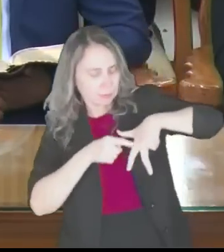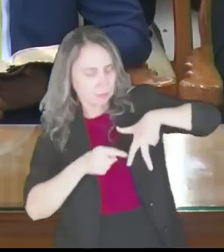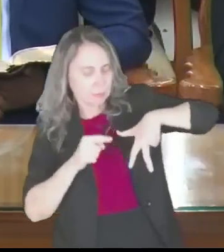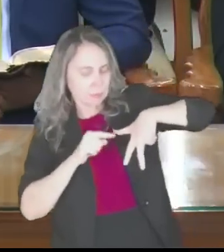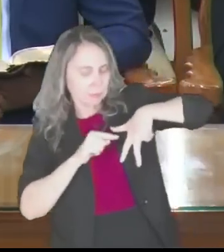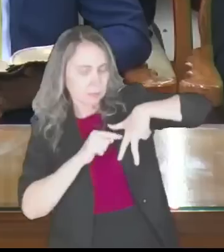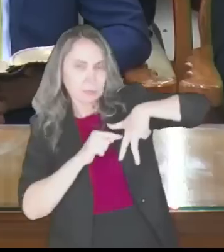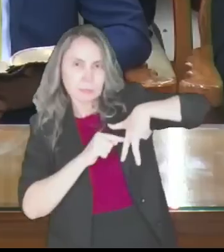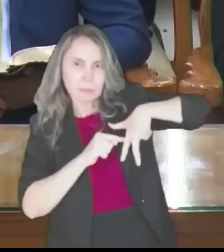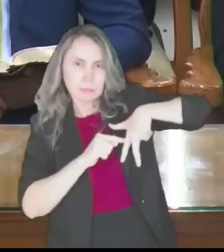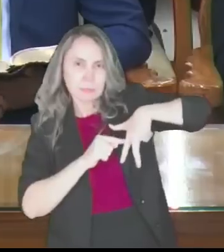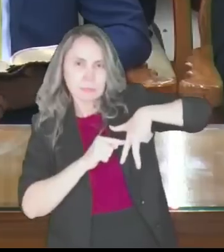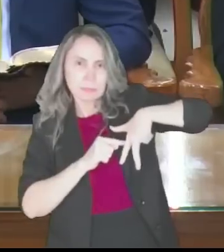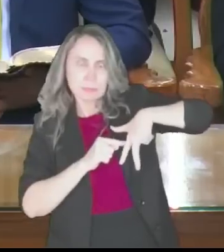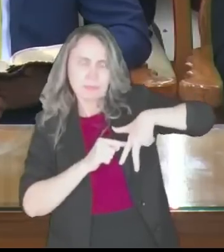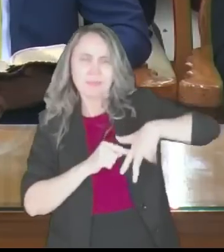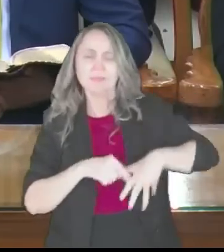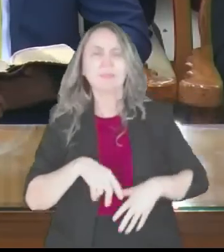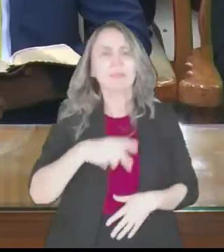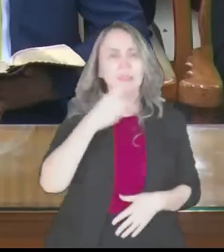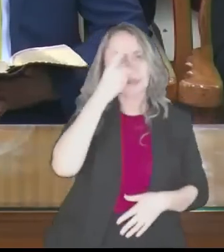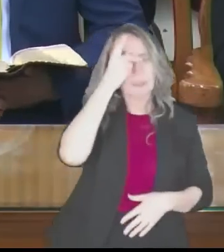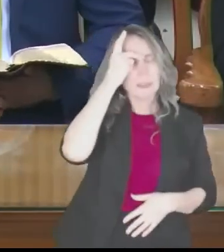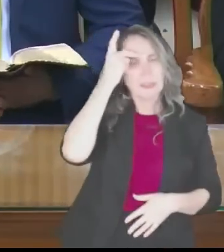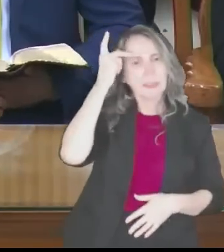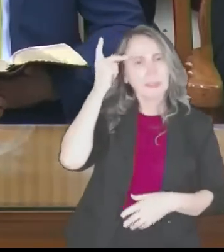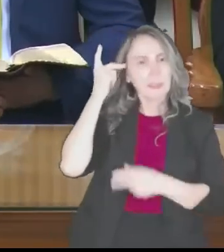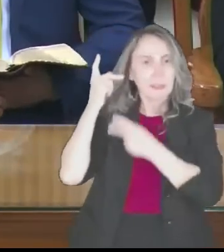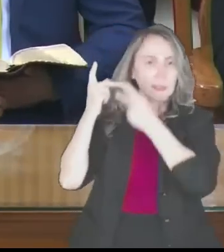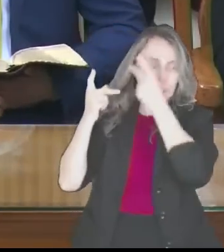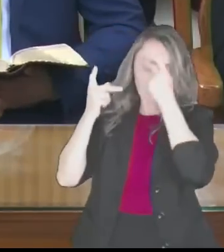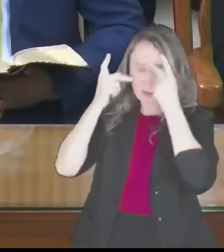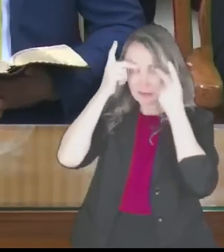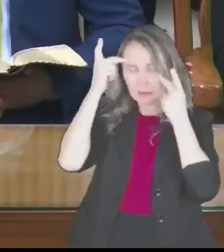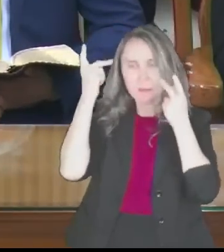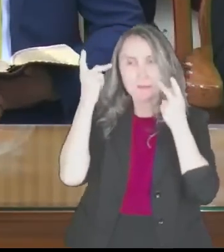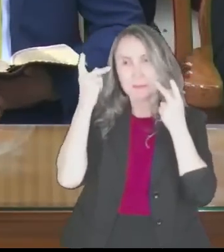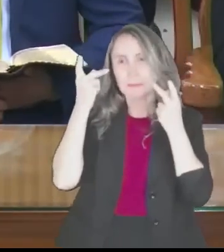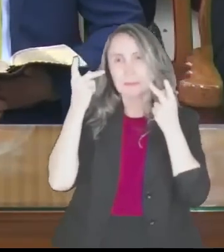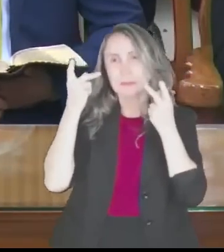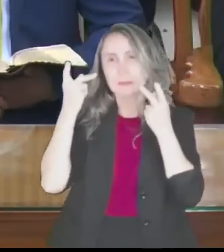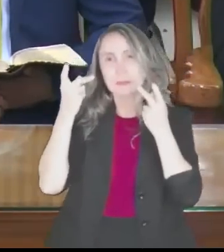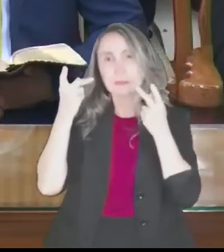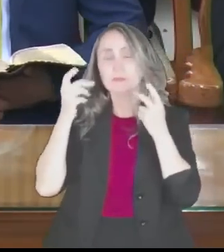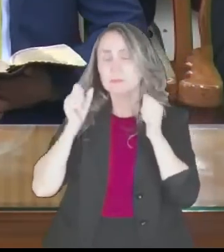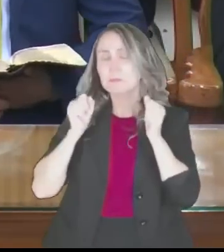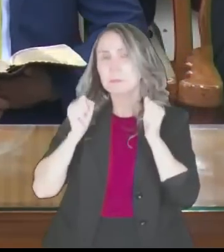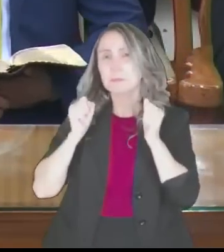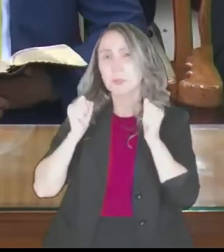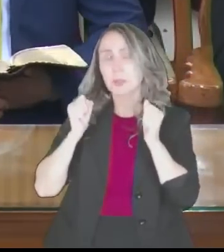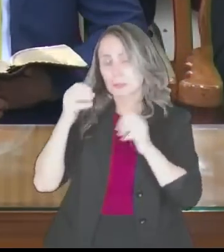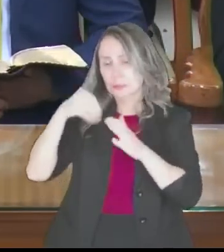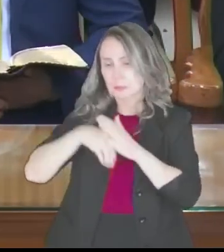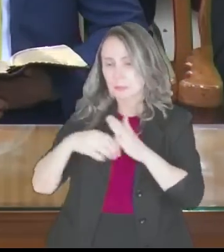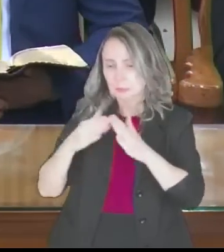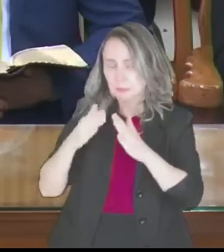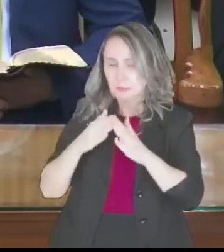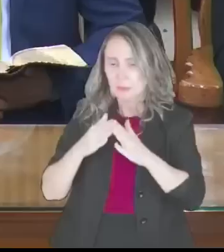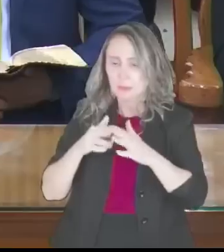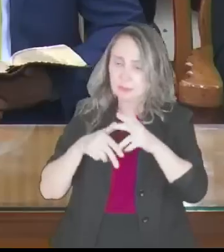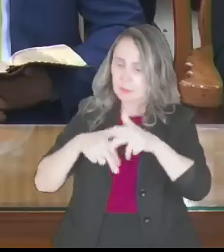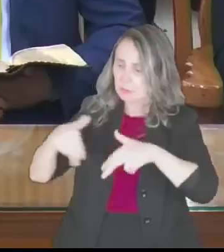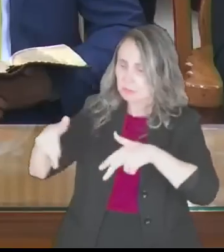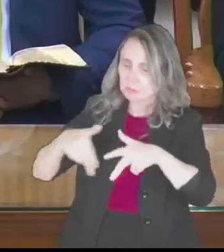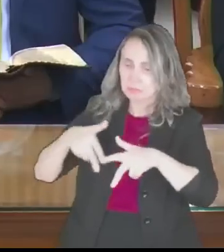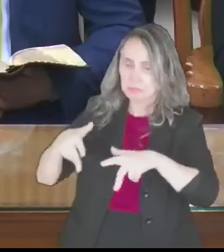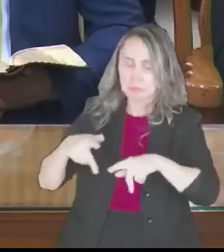As pessoas que vivem com ele vão viver com ele 100 anos e não saberão que esse senhor, ele tem um sinal na